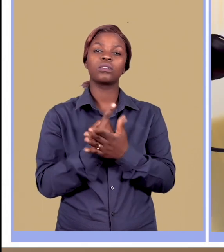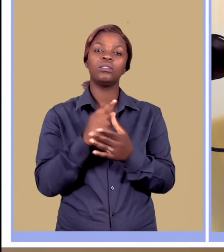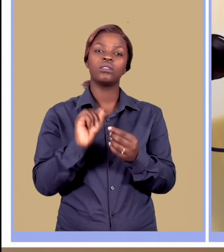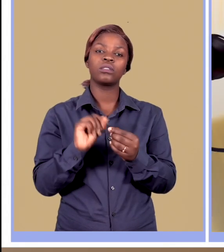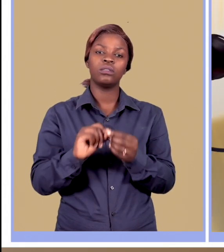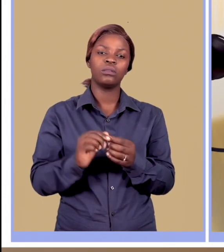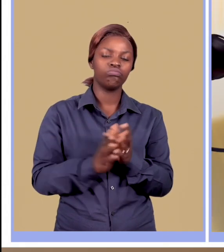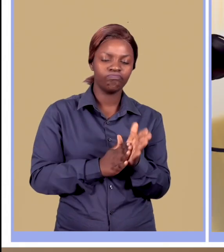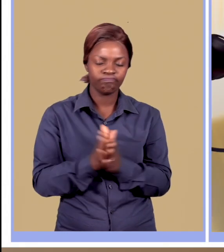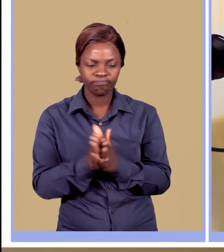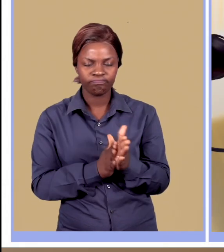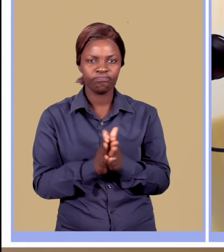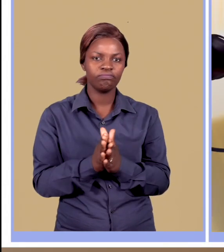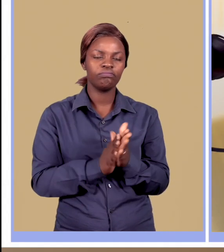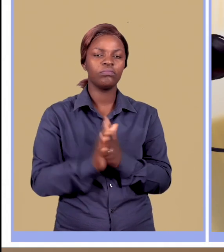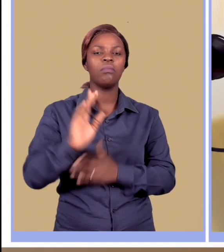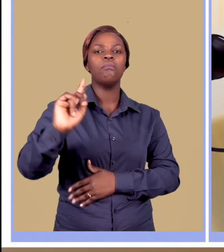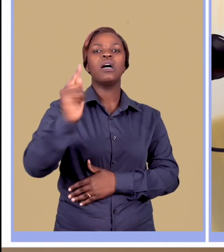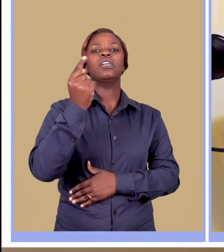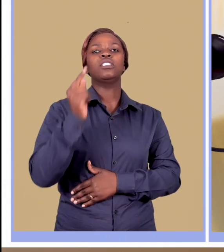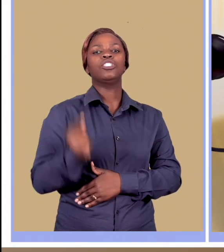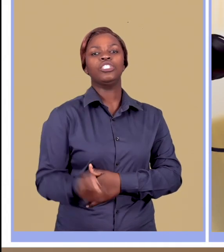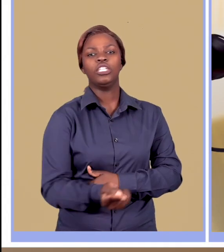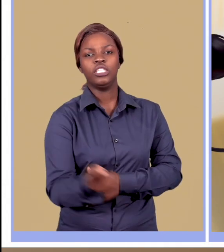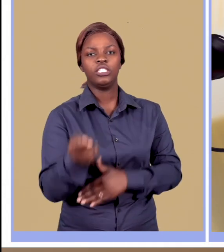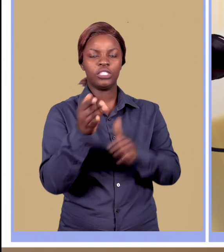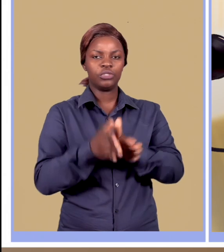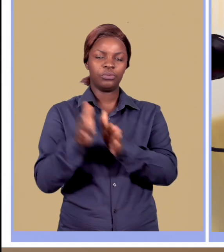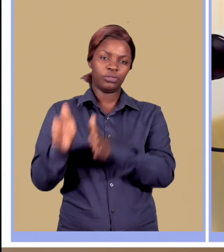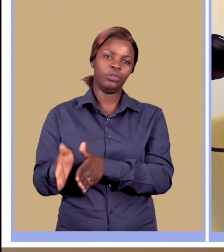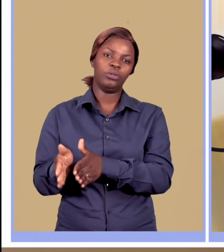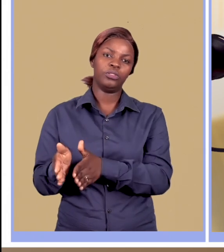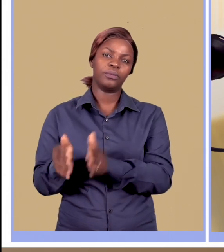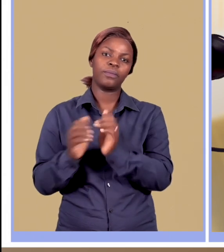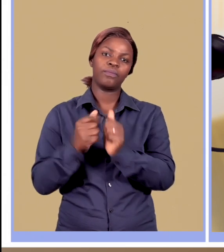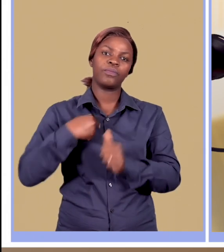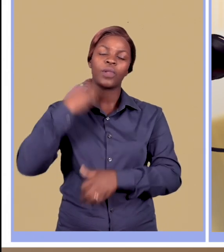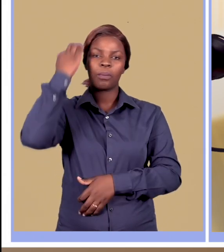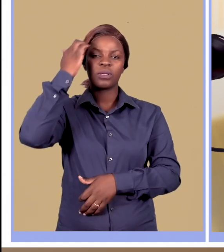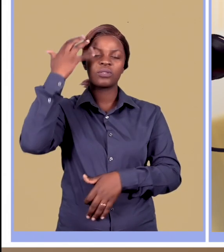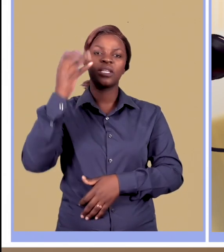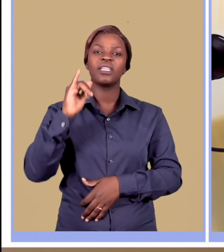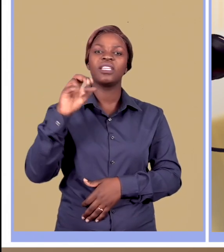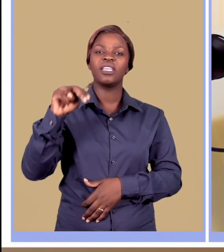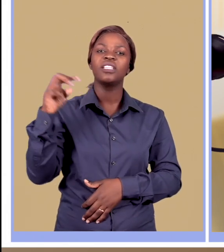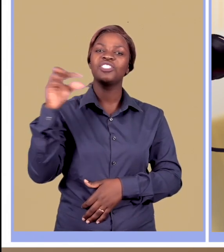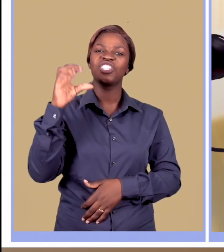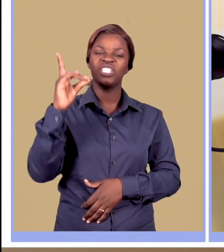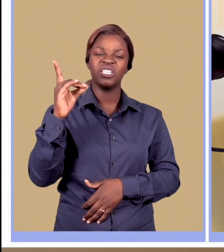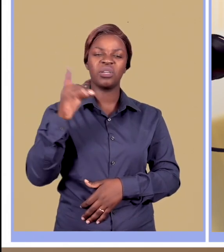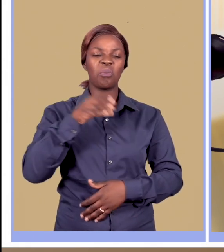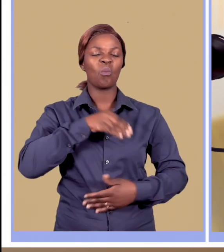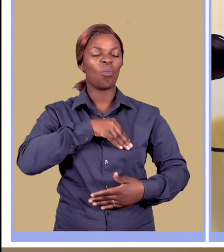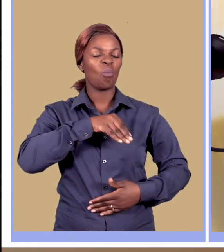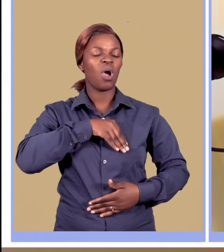da necessidade de se dar prioridade a esta camada, penso que a atitude do NGD está a